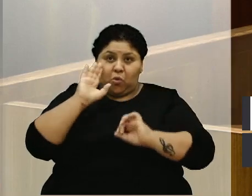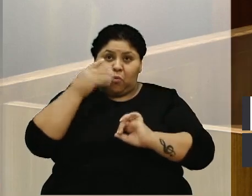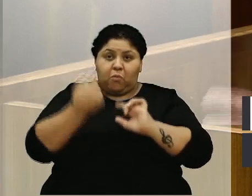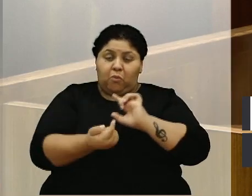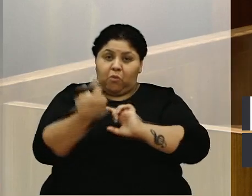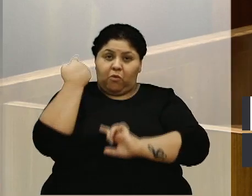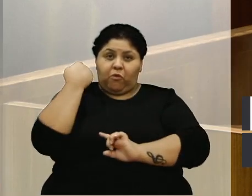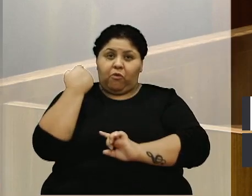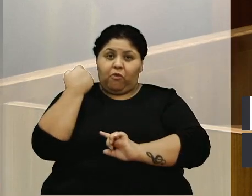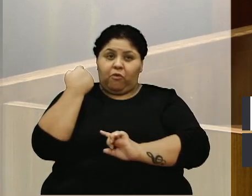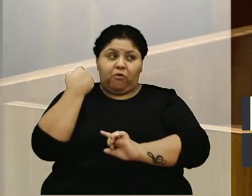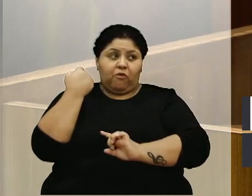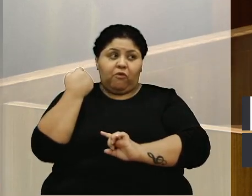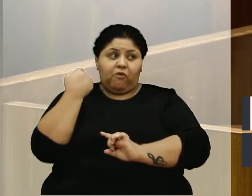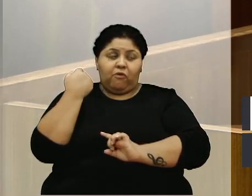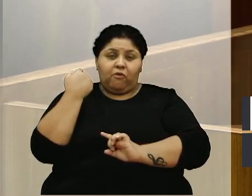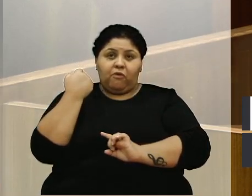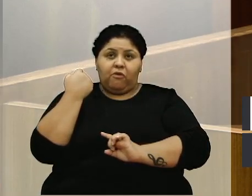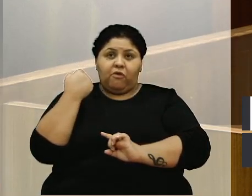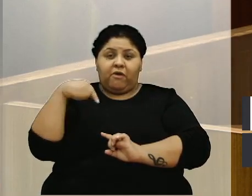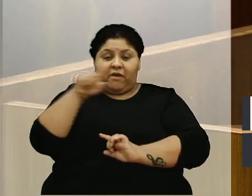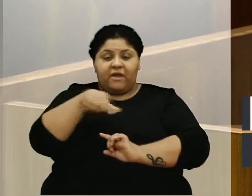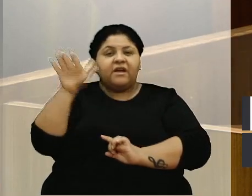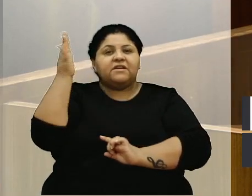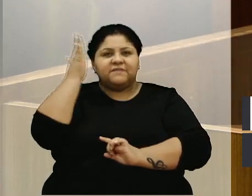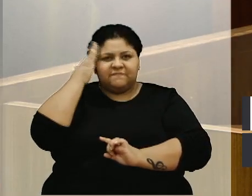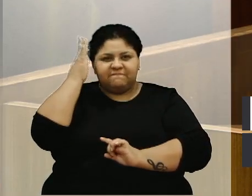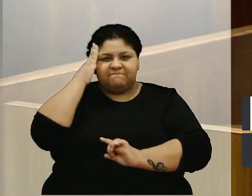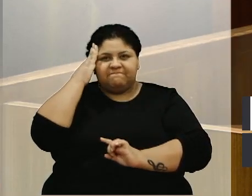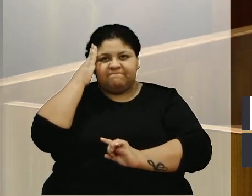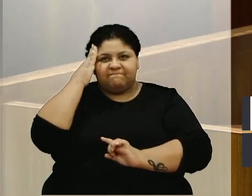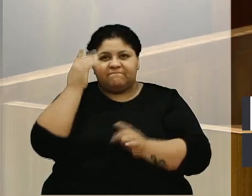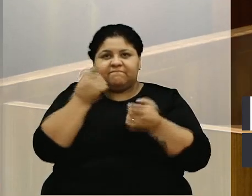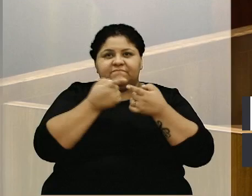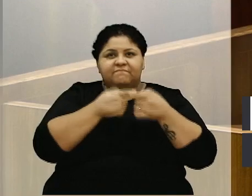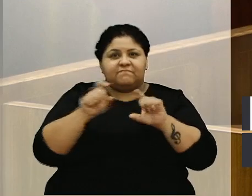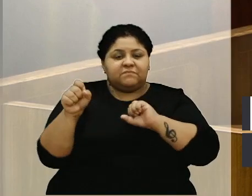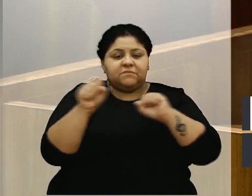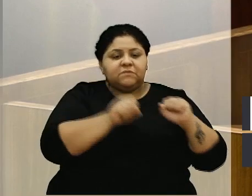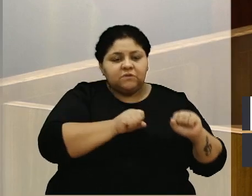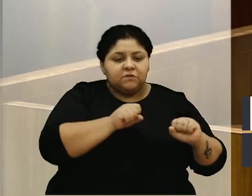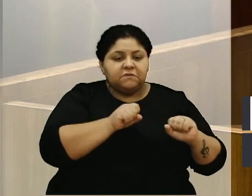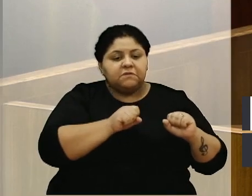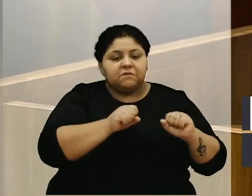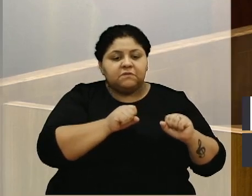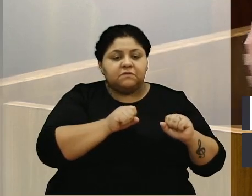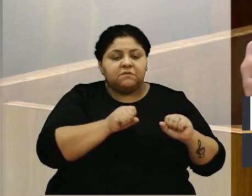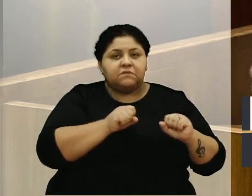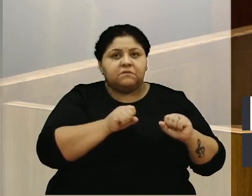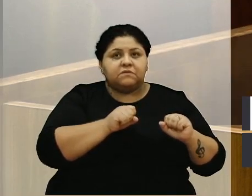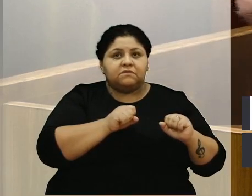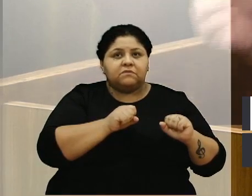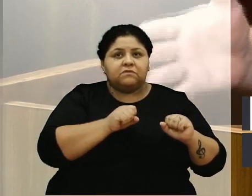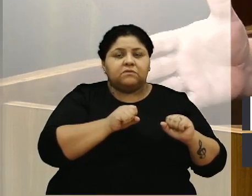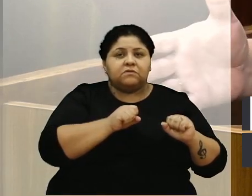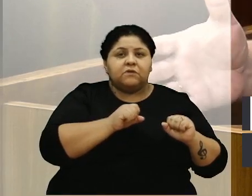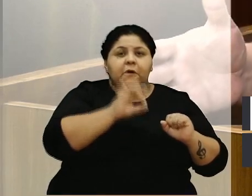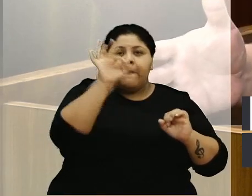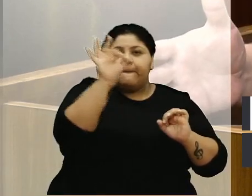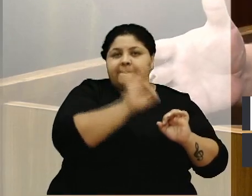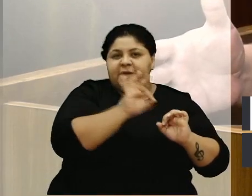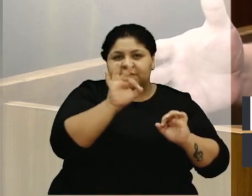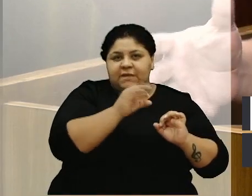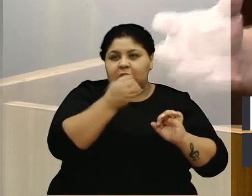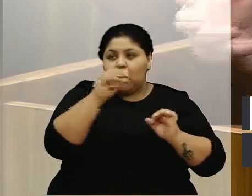que foi fora do normal. Isso a gente sabe e entende, mas ela pode ser talvez um terço ou a metade do